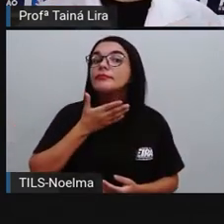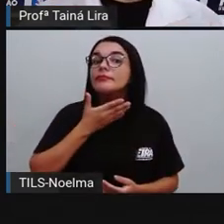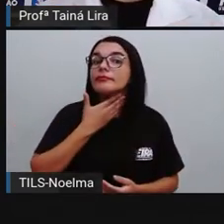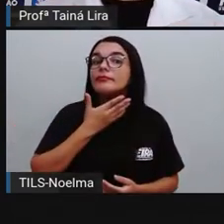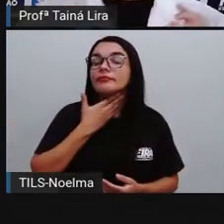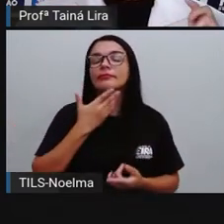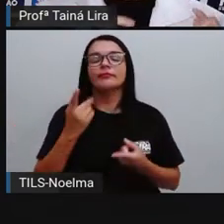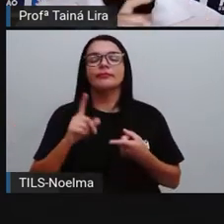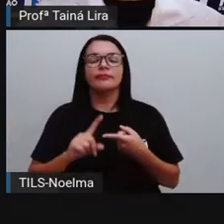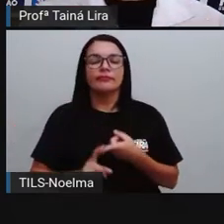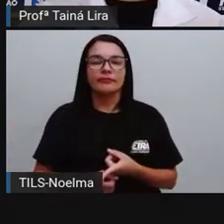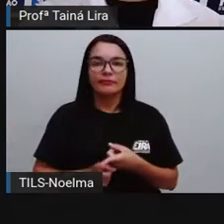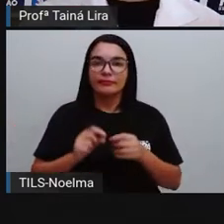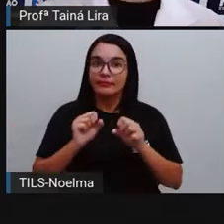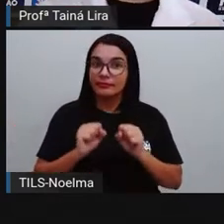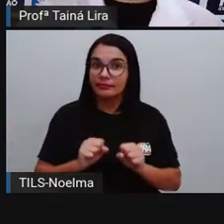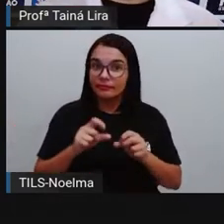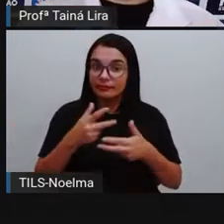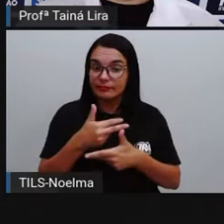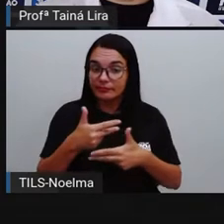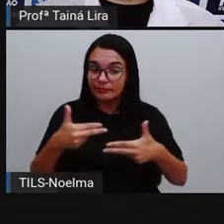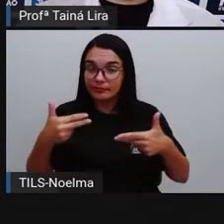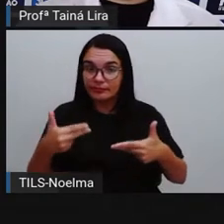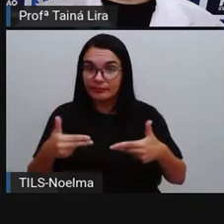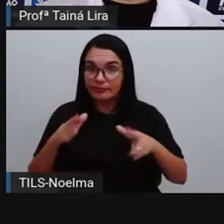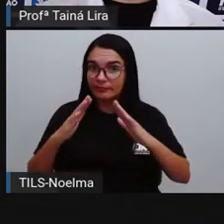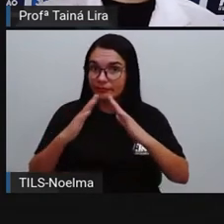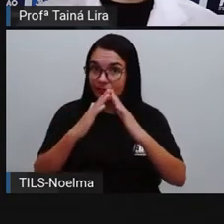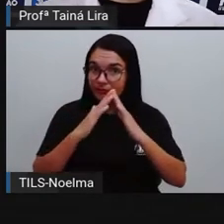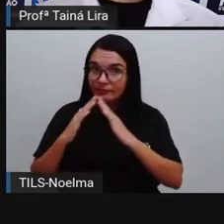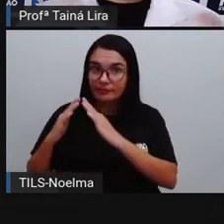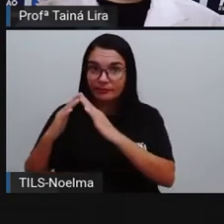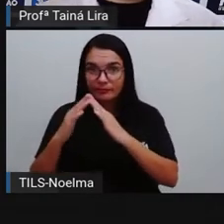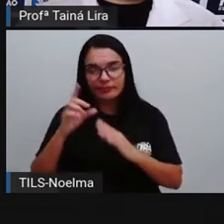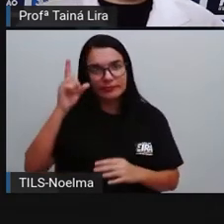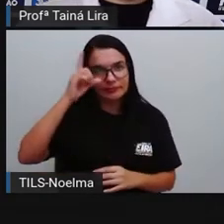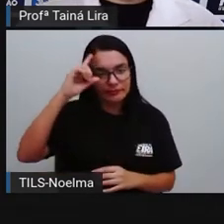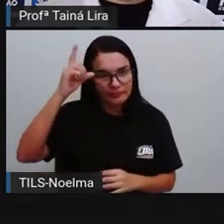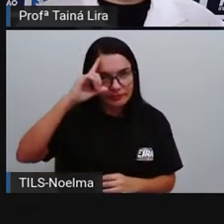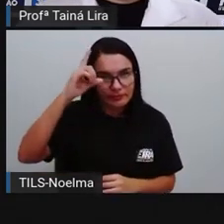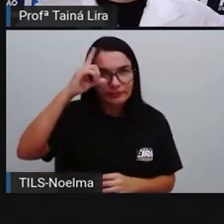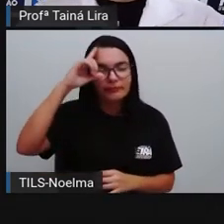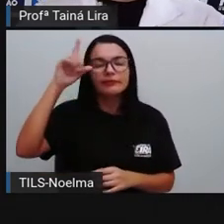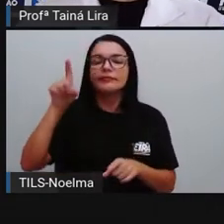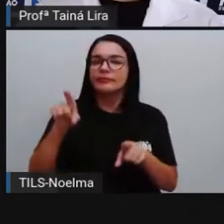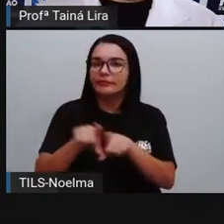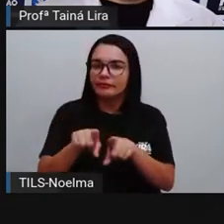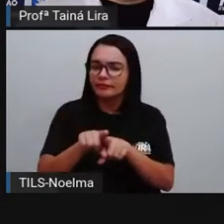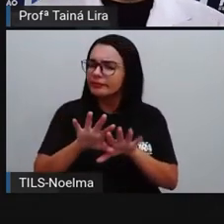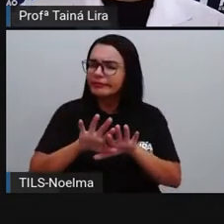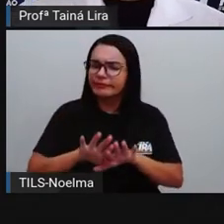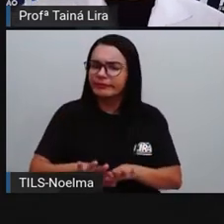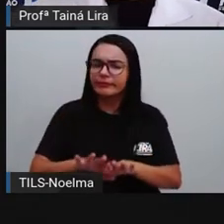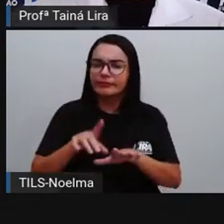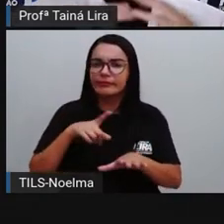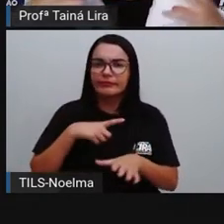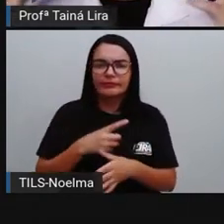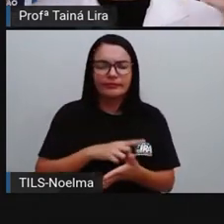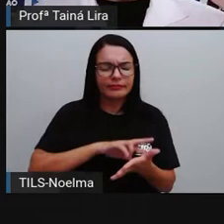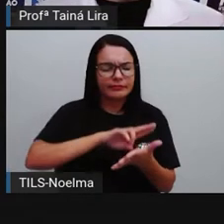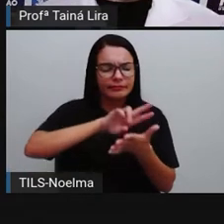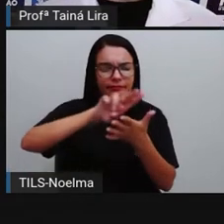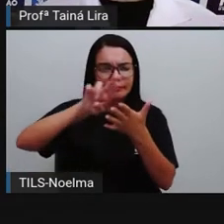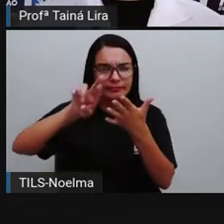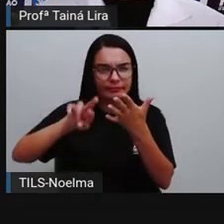tá com utensílios que nós usamos aí no nosso cotidiano enfim existem